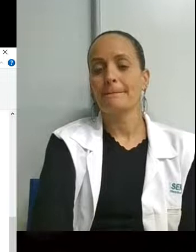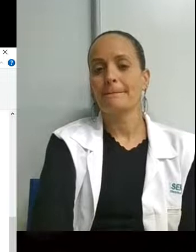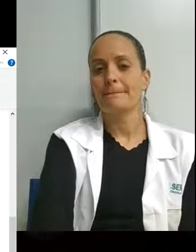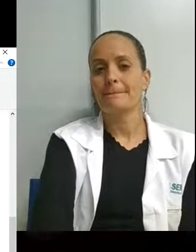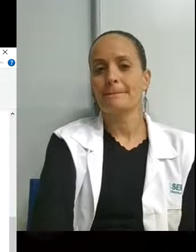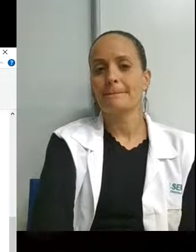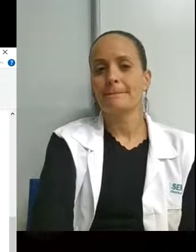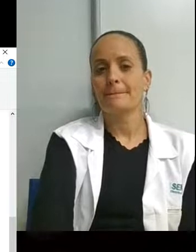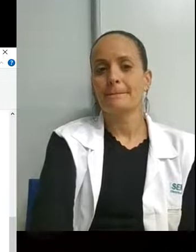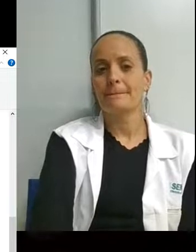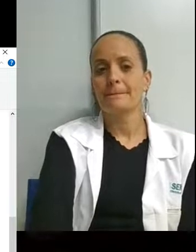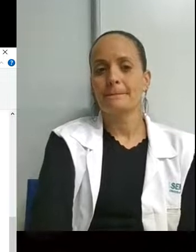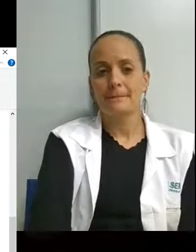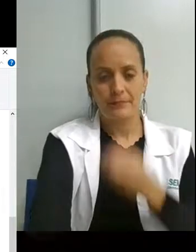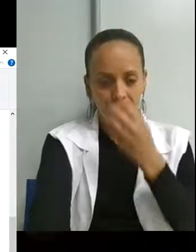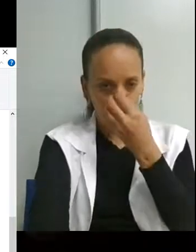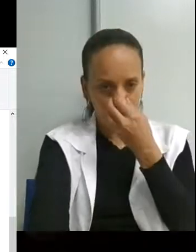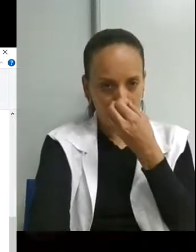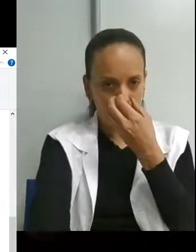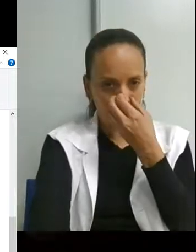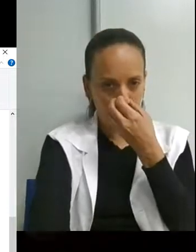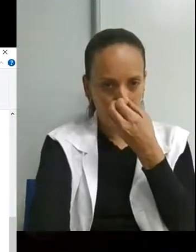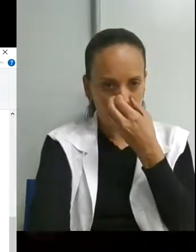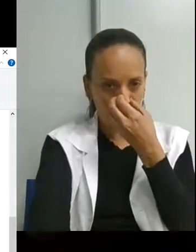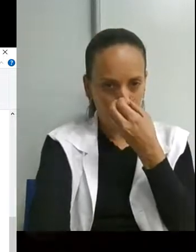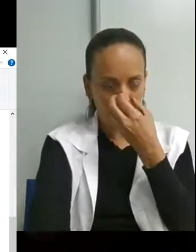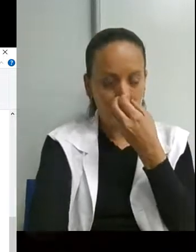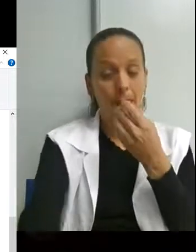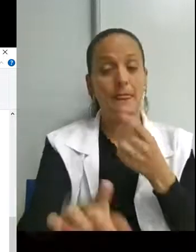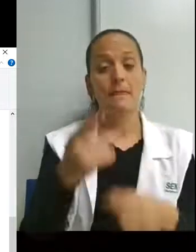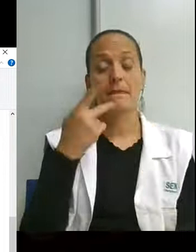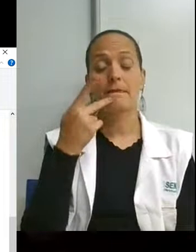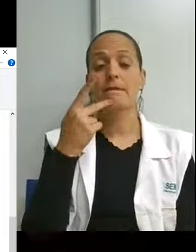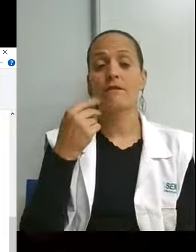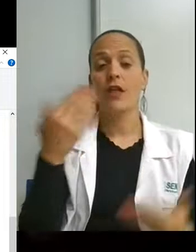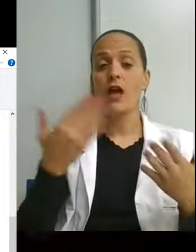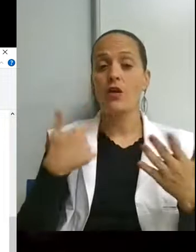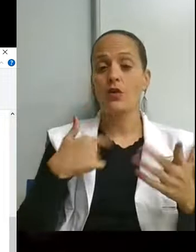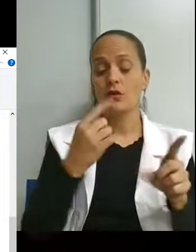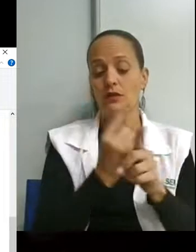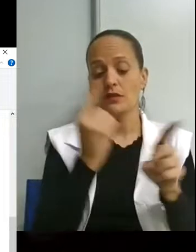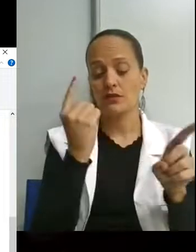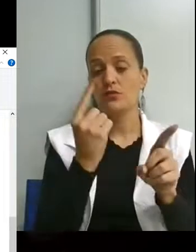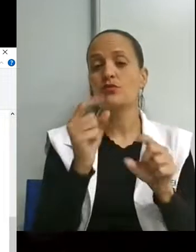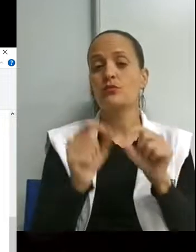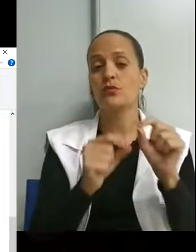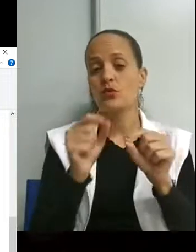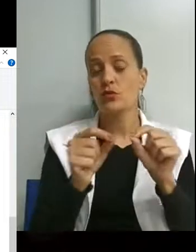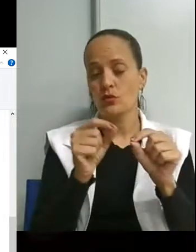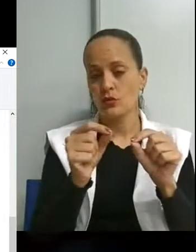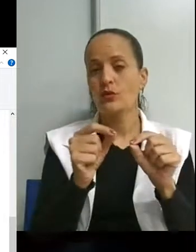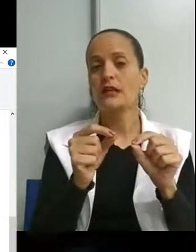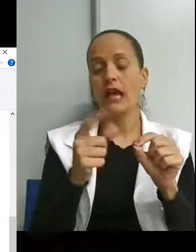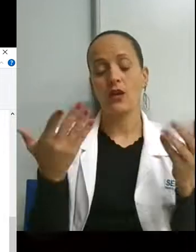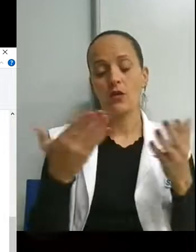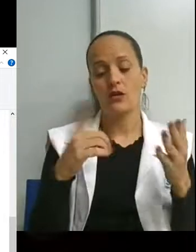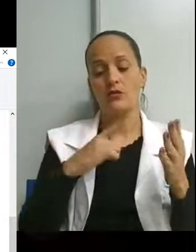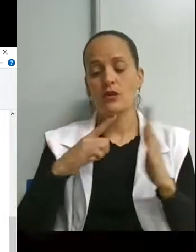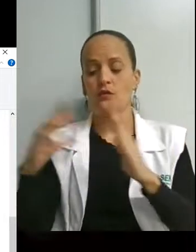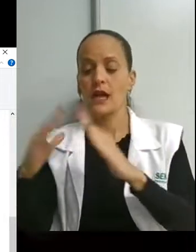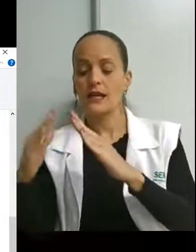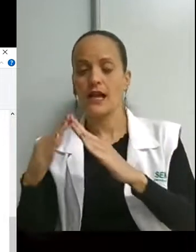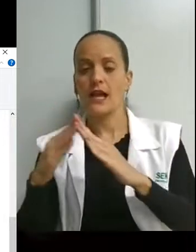90,90, né? Ela vai ter um valor diferente, porque agora eu conectei o quê? o circuito da casa e o circuito da piscina, né?